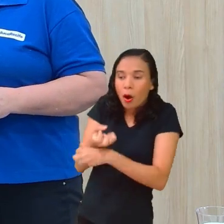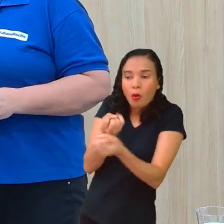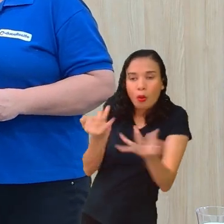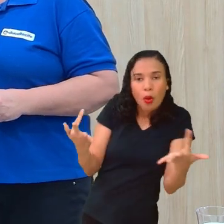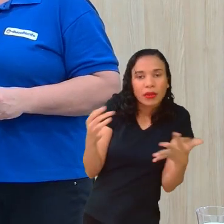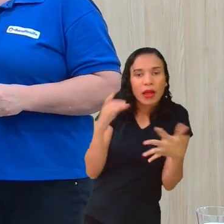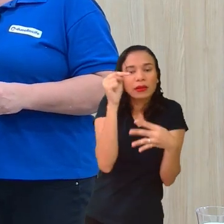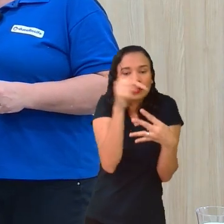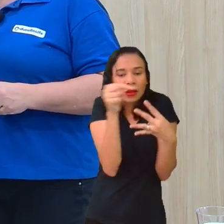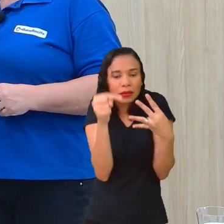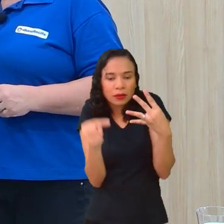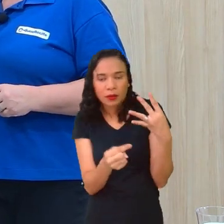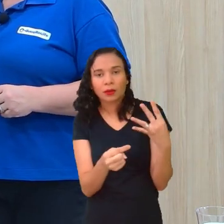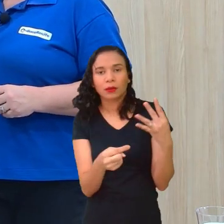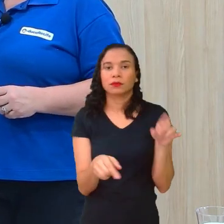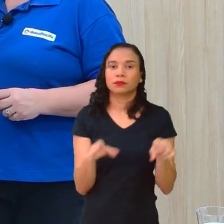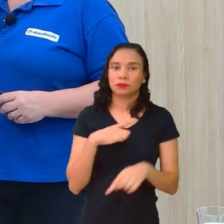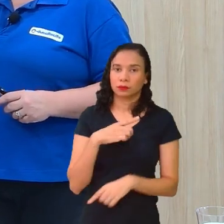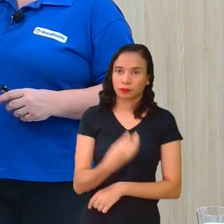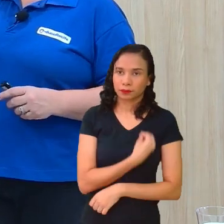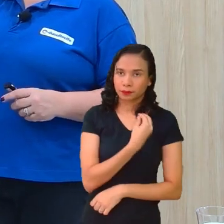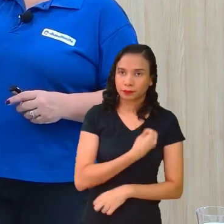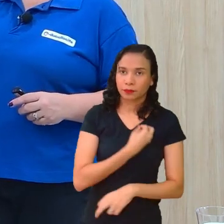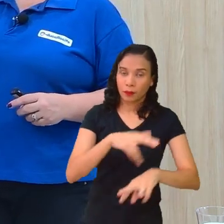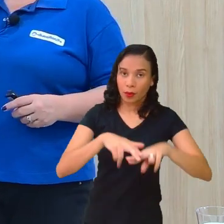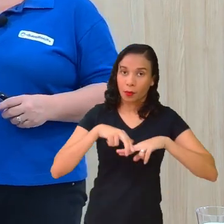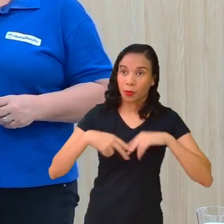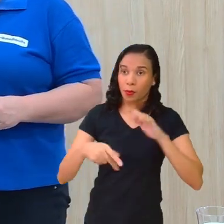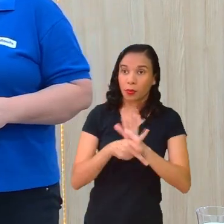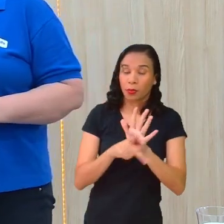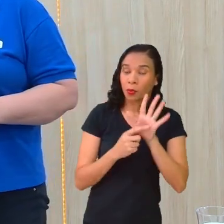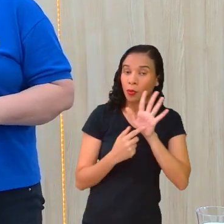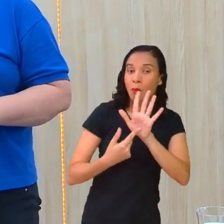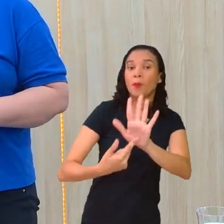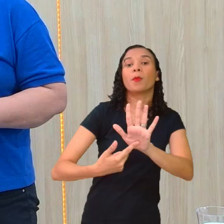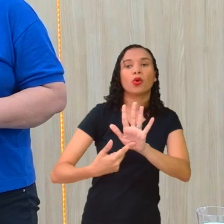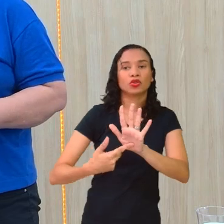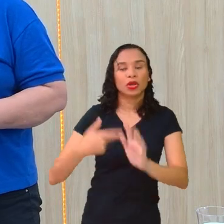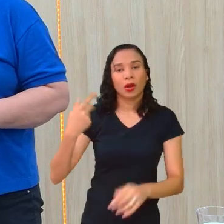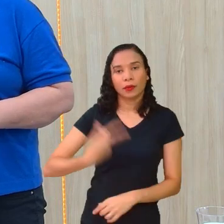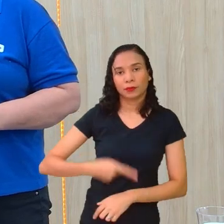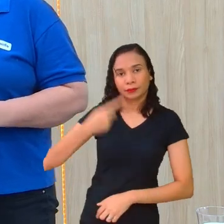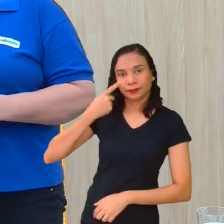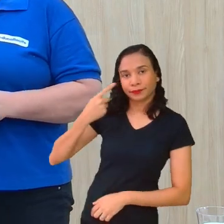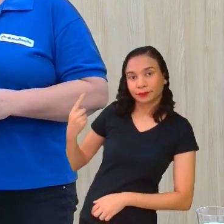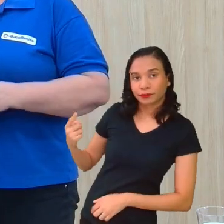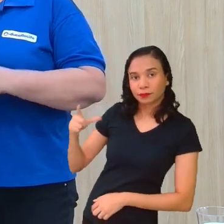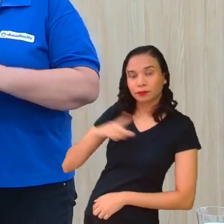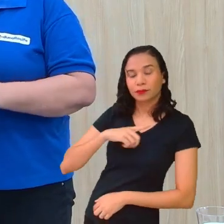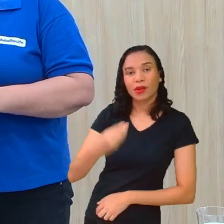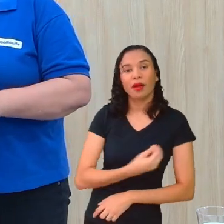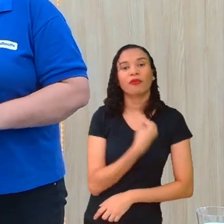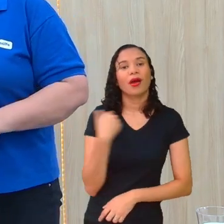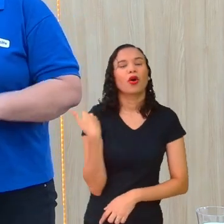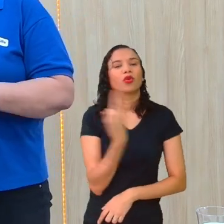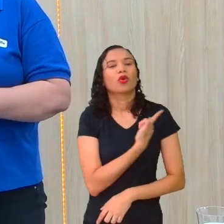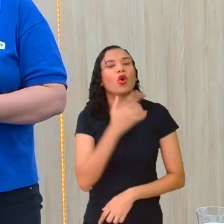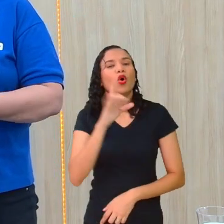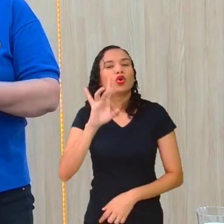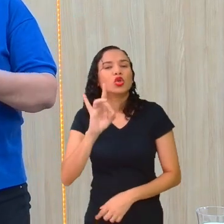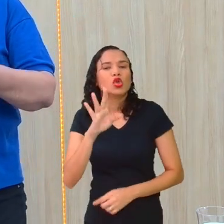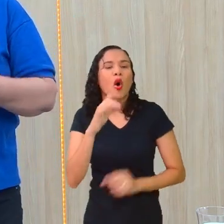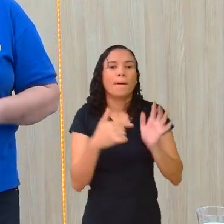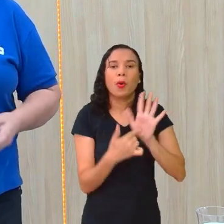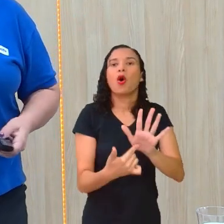de leucócitos e também de plaquetas. Os elementos figurados, né, nesse momento aqui, a gente está apenas citando,